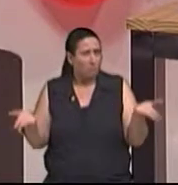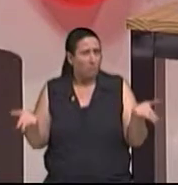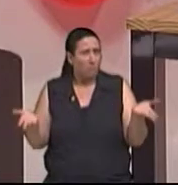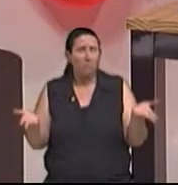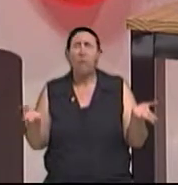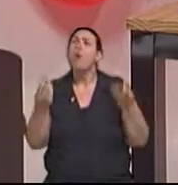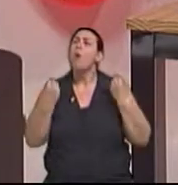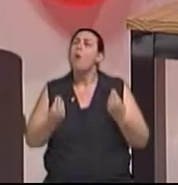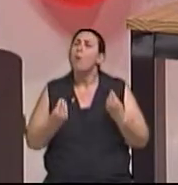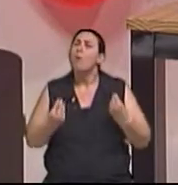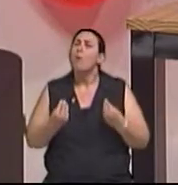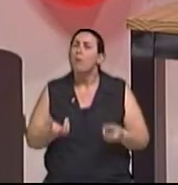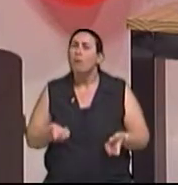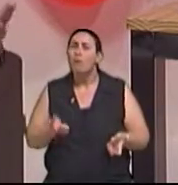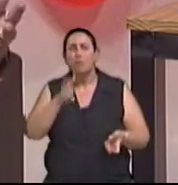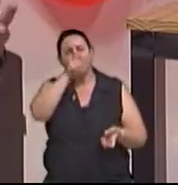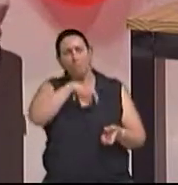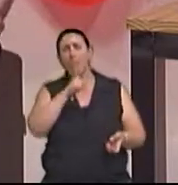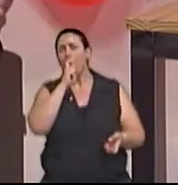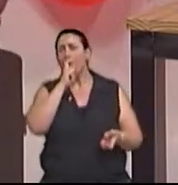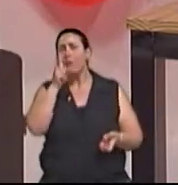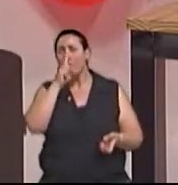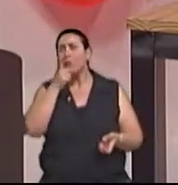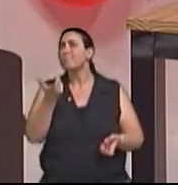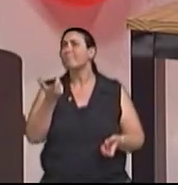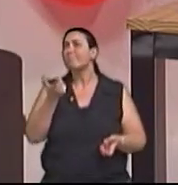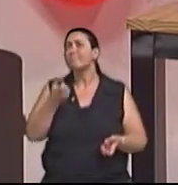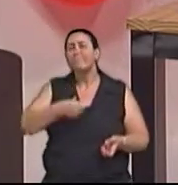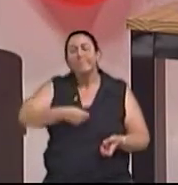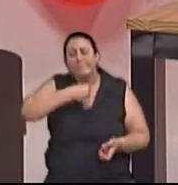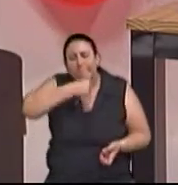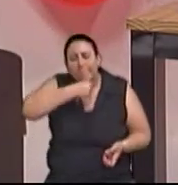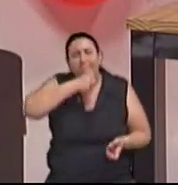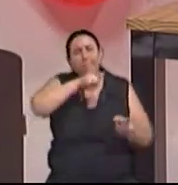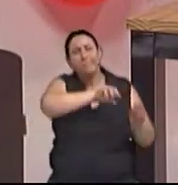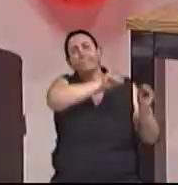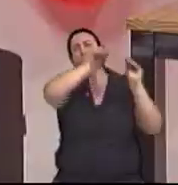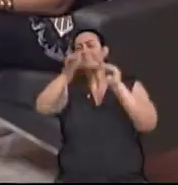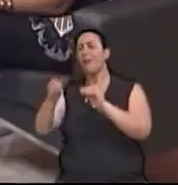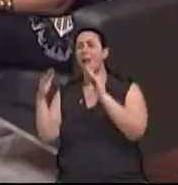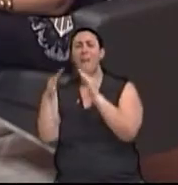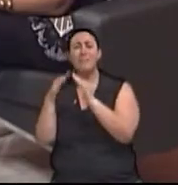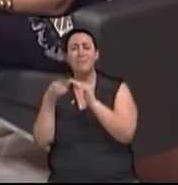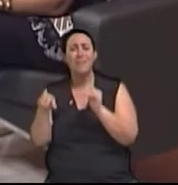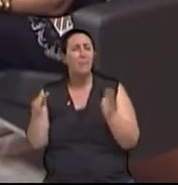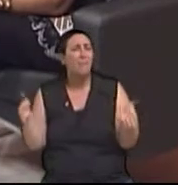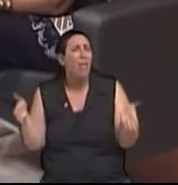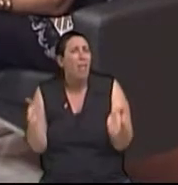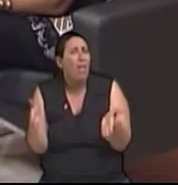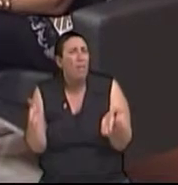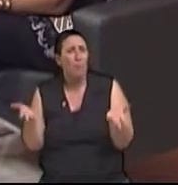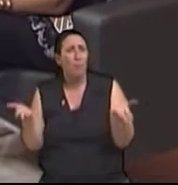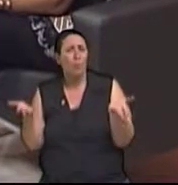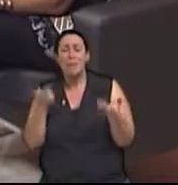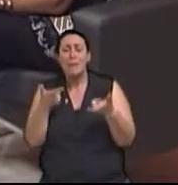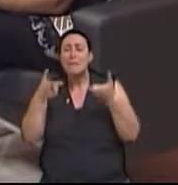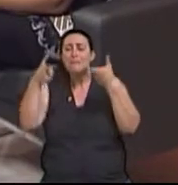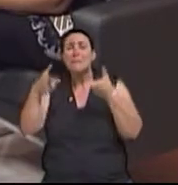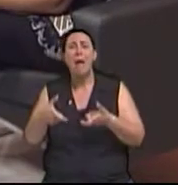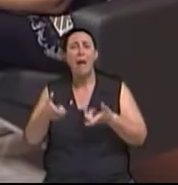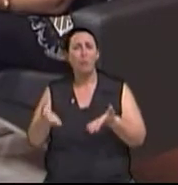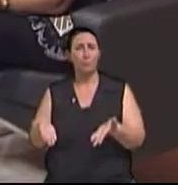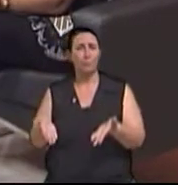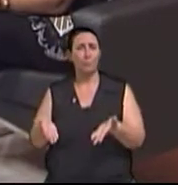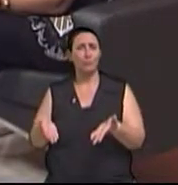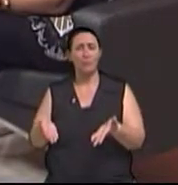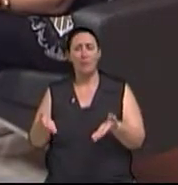Então como você vai levar os seus pais muitas vezes pra sua casa se não há nenhum espaço adequado para isso espaço